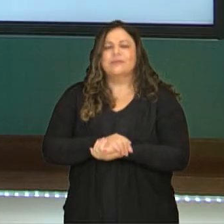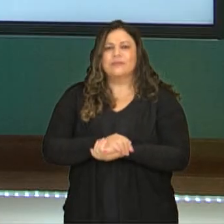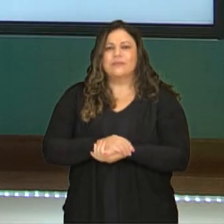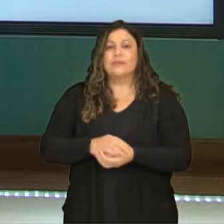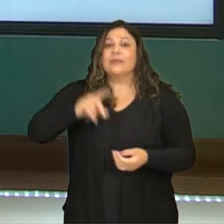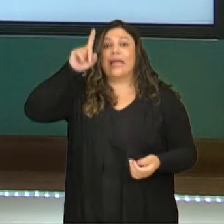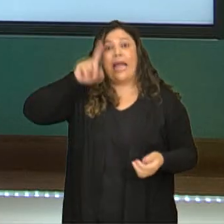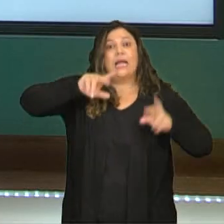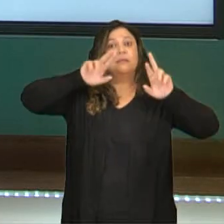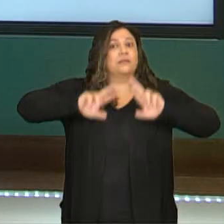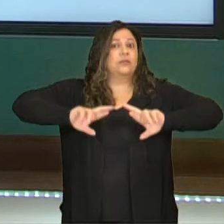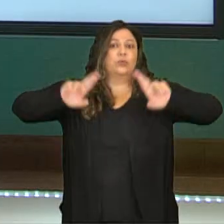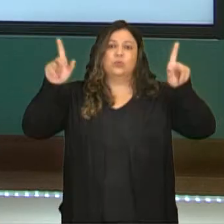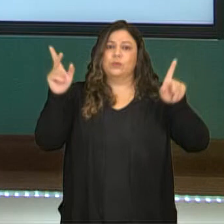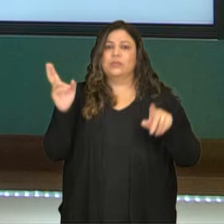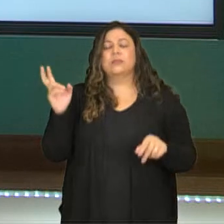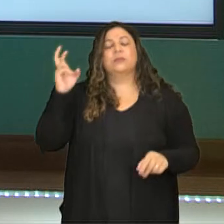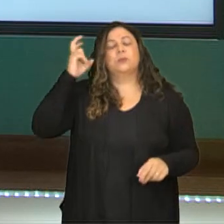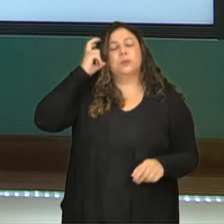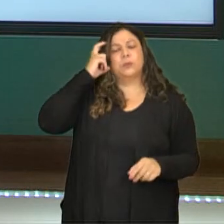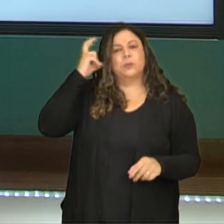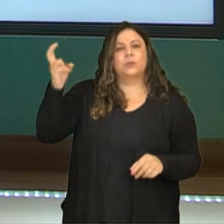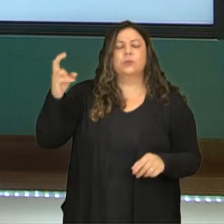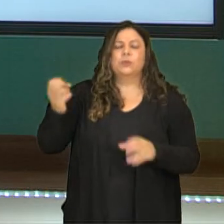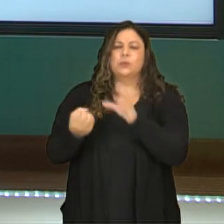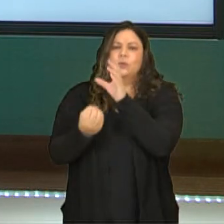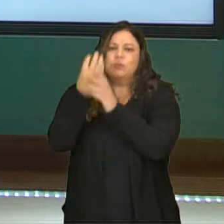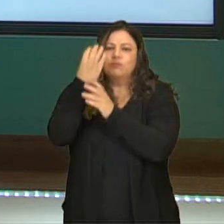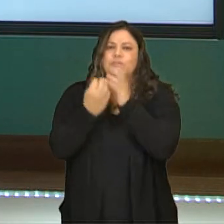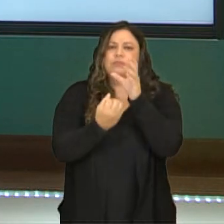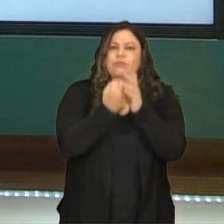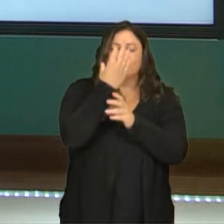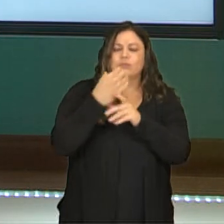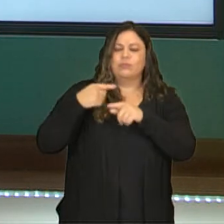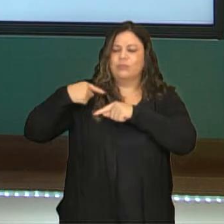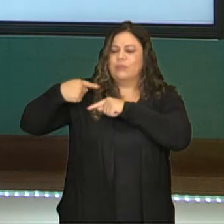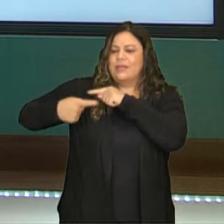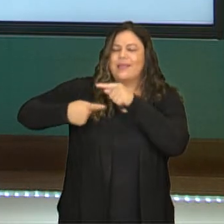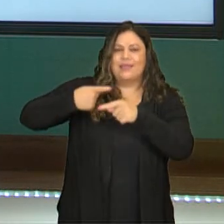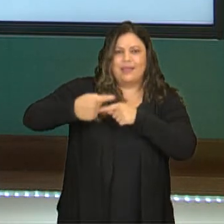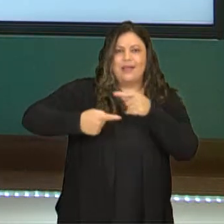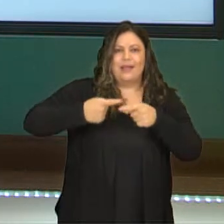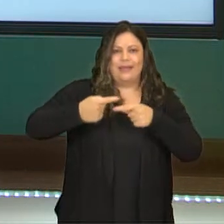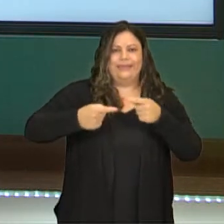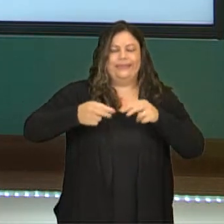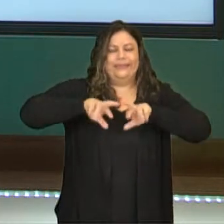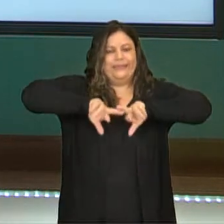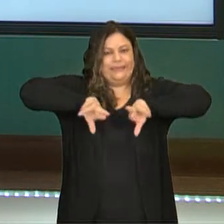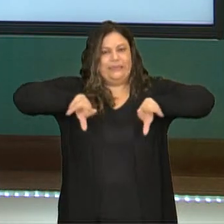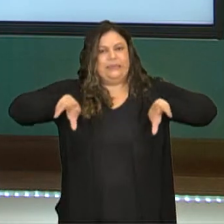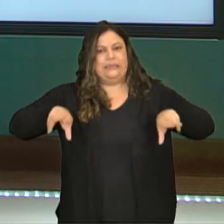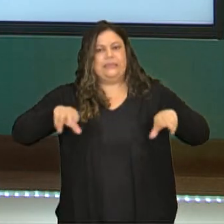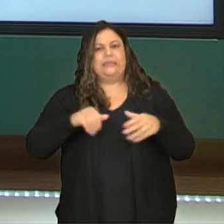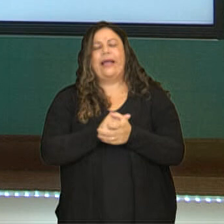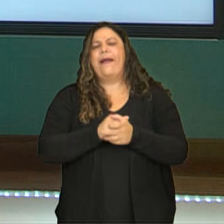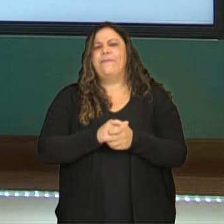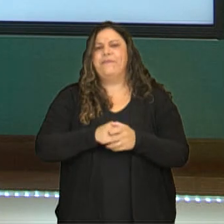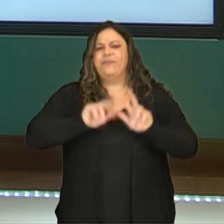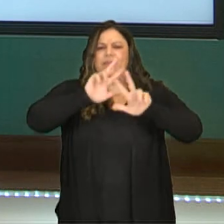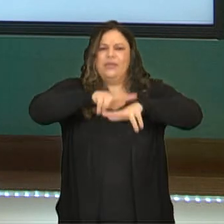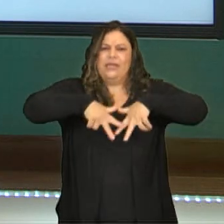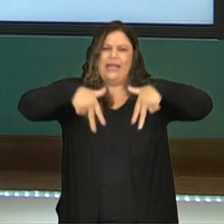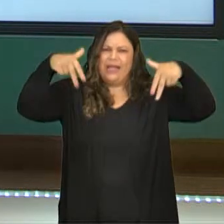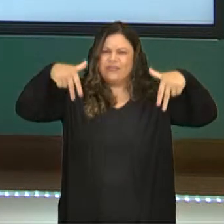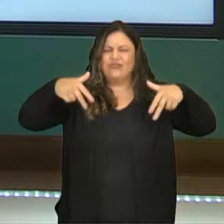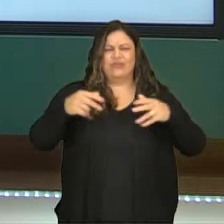Essa diferenciação entre culturas pode originar tendências etnocêntricas, como eu mencionei agora. Quer dizer, você julgar a